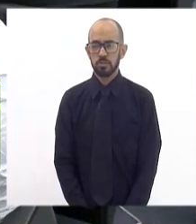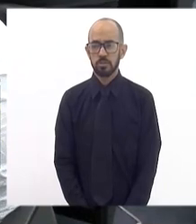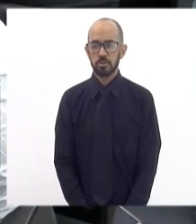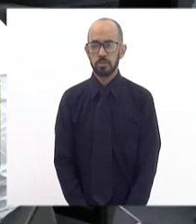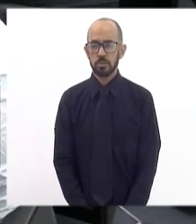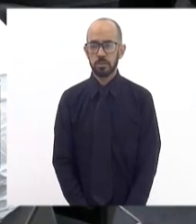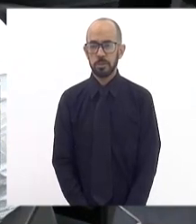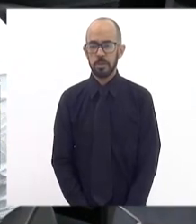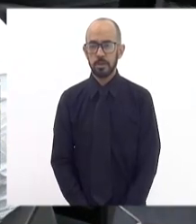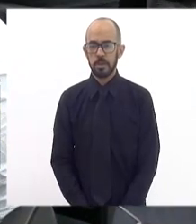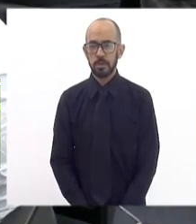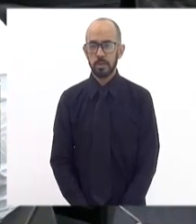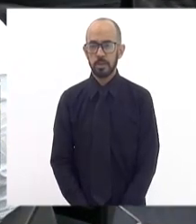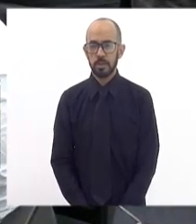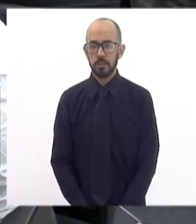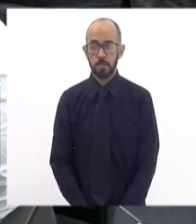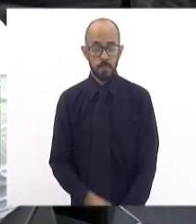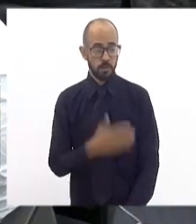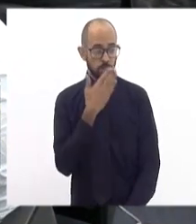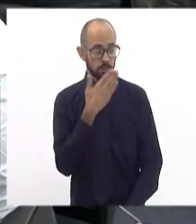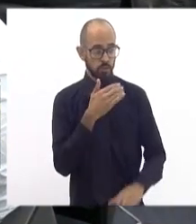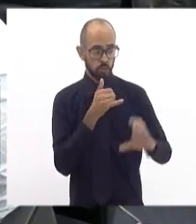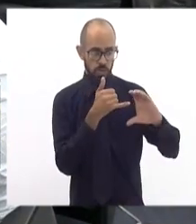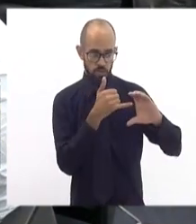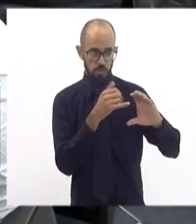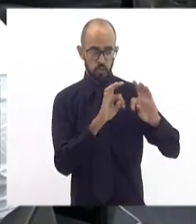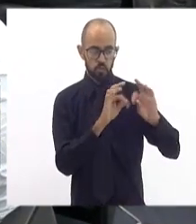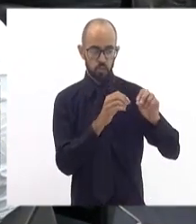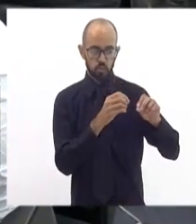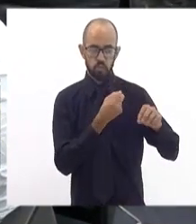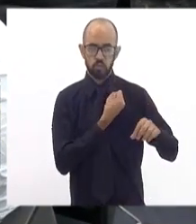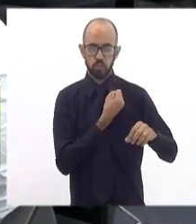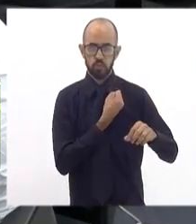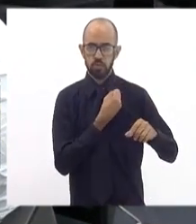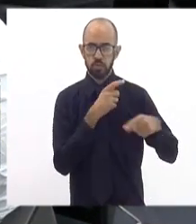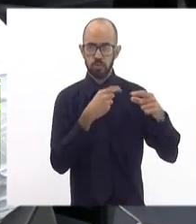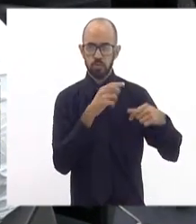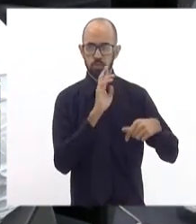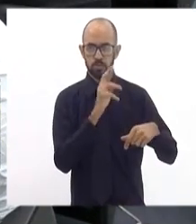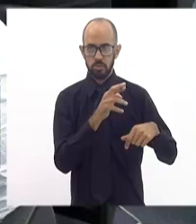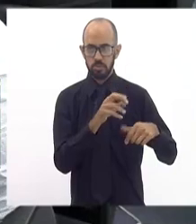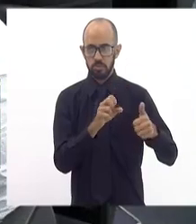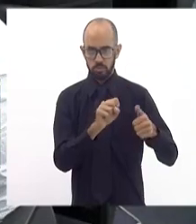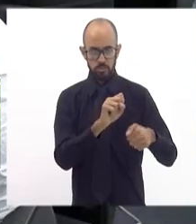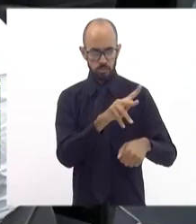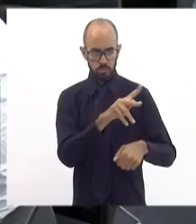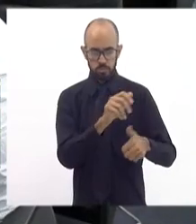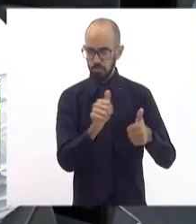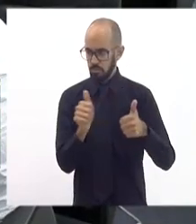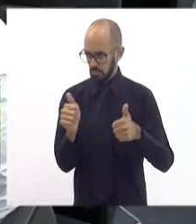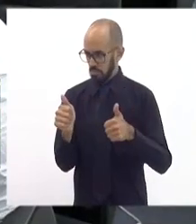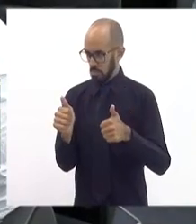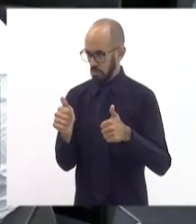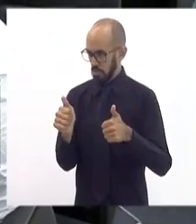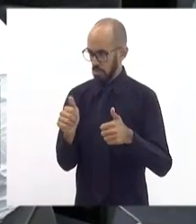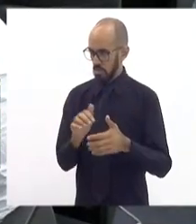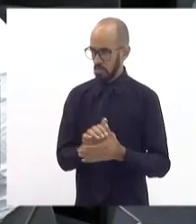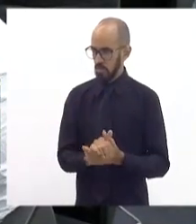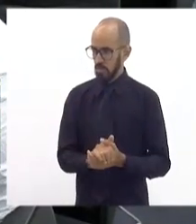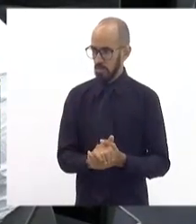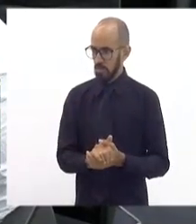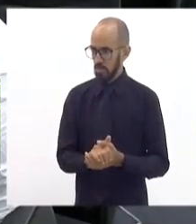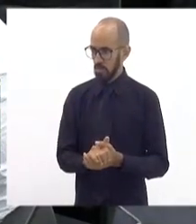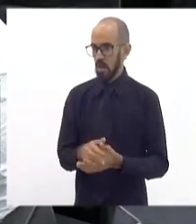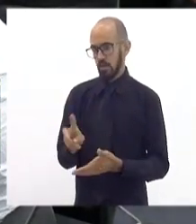e deixa eu vou eu vou pedir um WhatsApp com todos nós aqui já respondo para vocês ok vamos mandar depois ele é que forma os outros ele vai